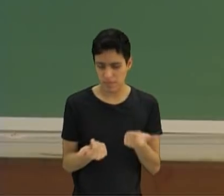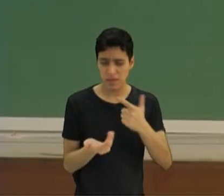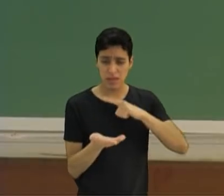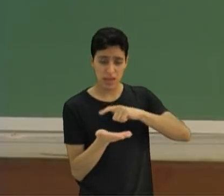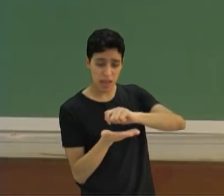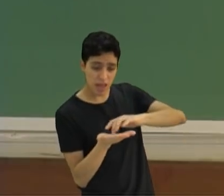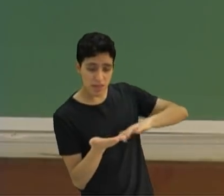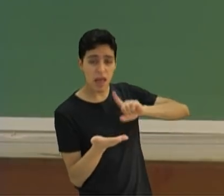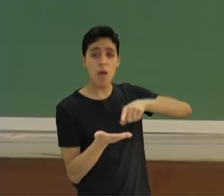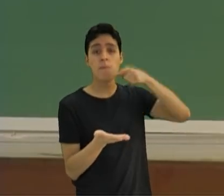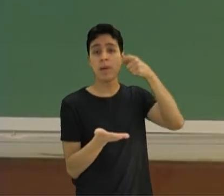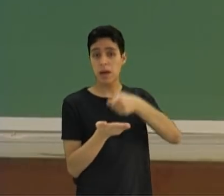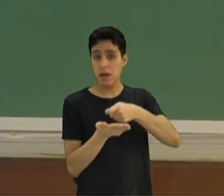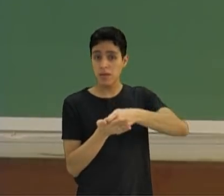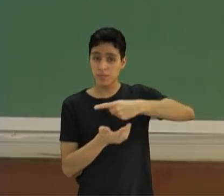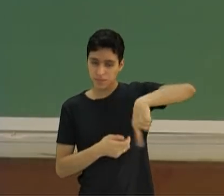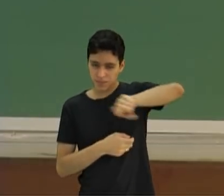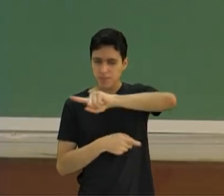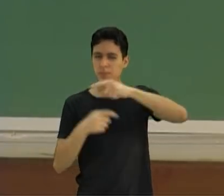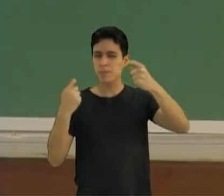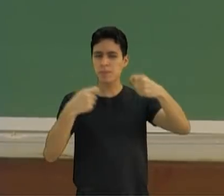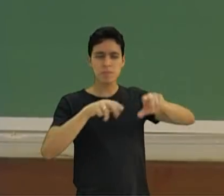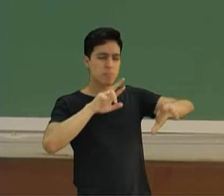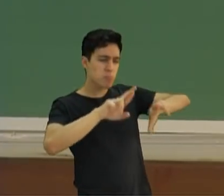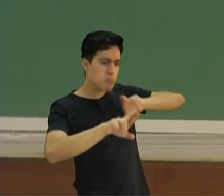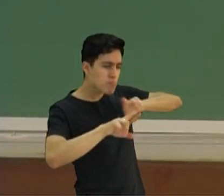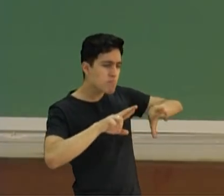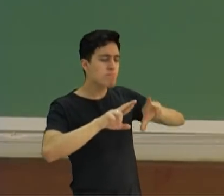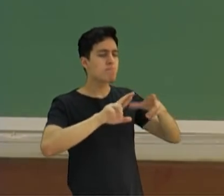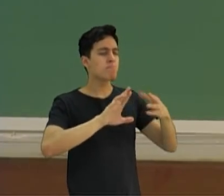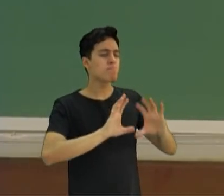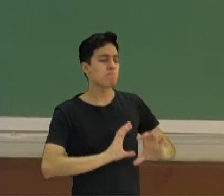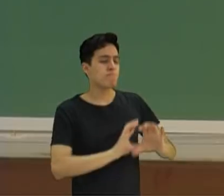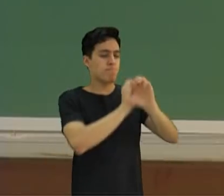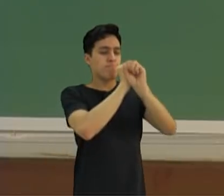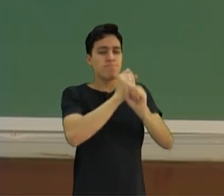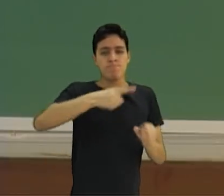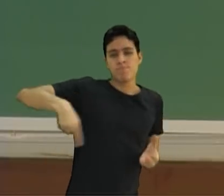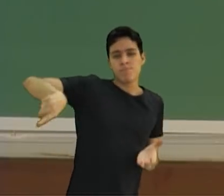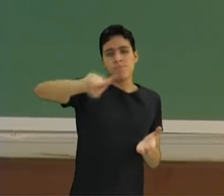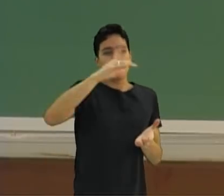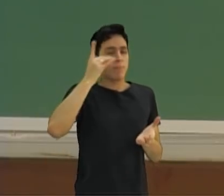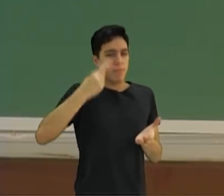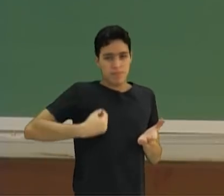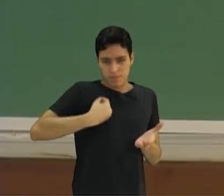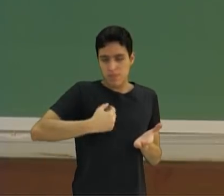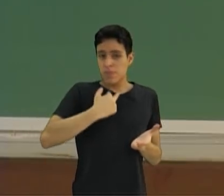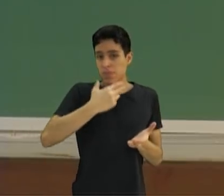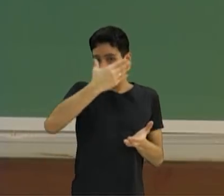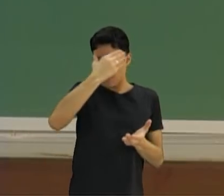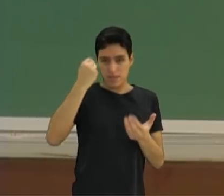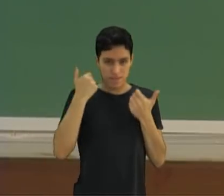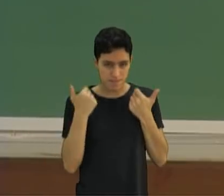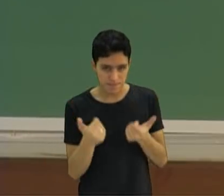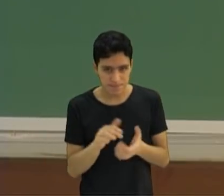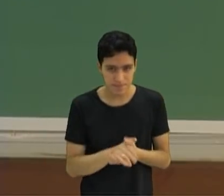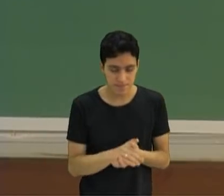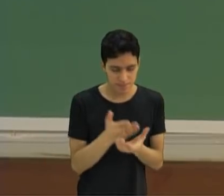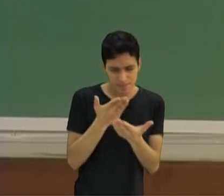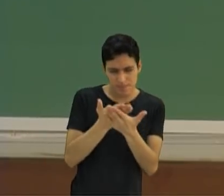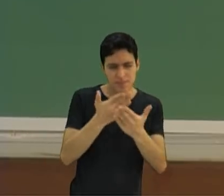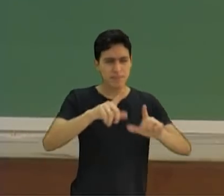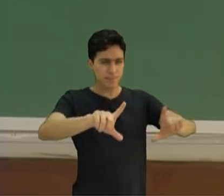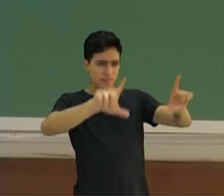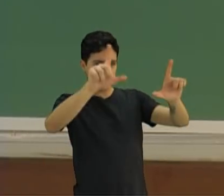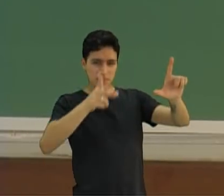atividades obrigatórias que você precisa estar preenchendo para validar a sua presença, tá? Não pode esquecer. As aulas na